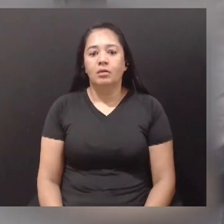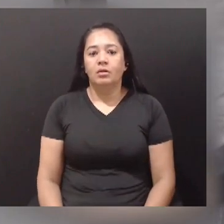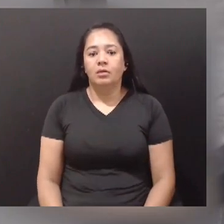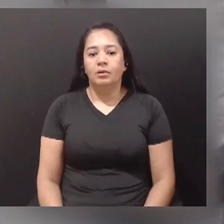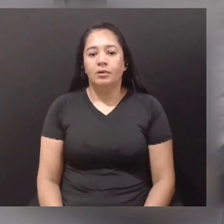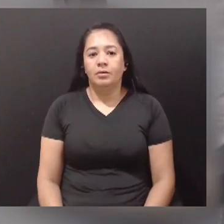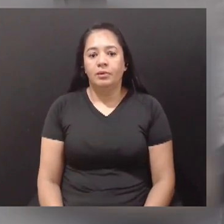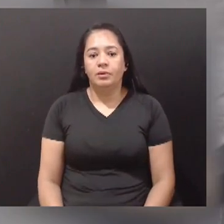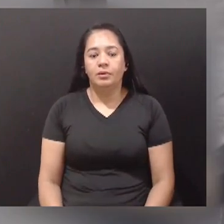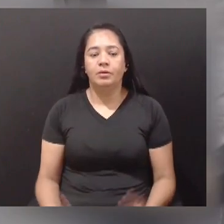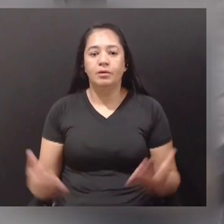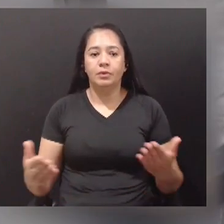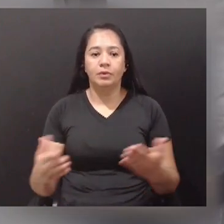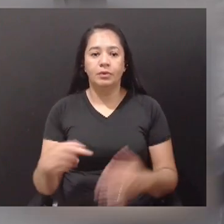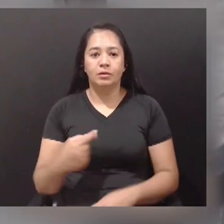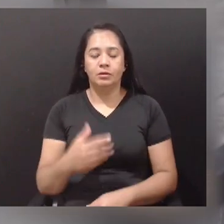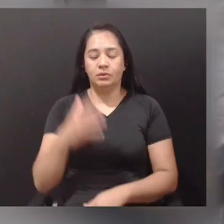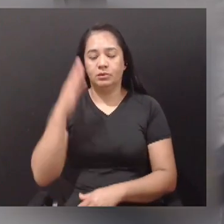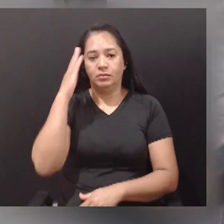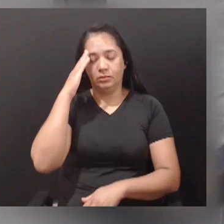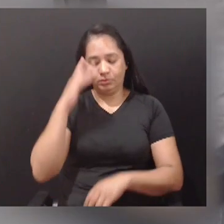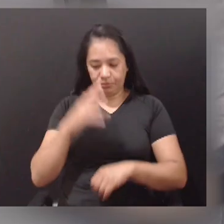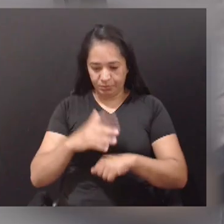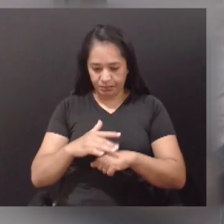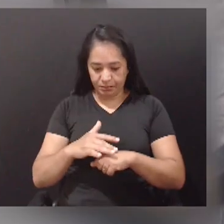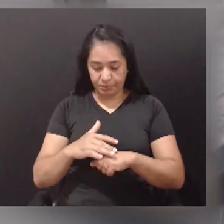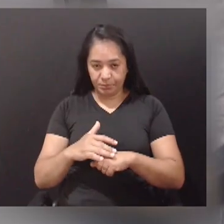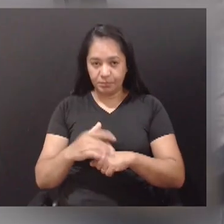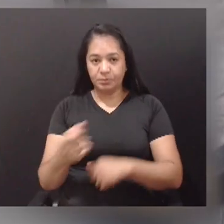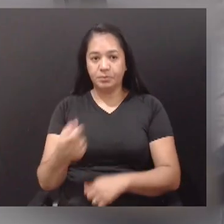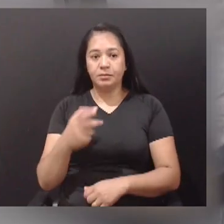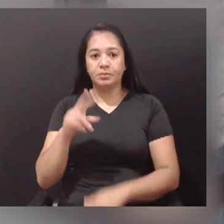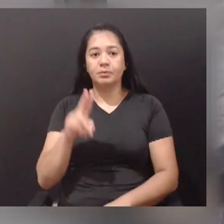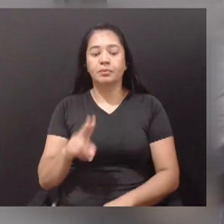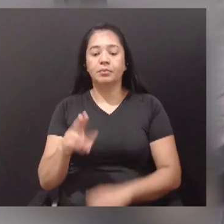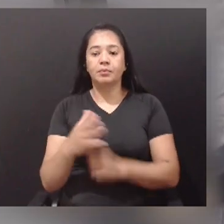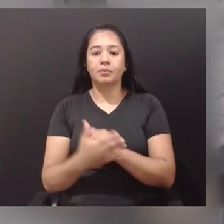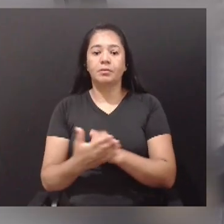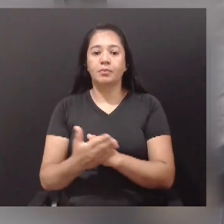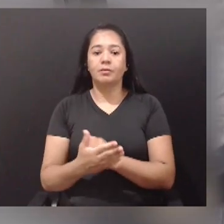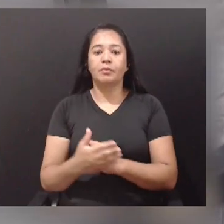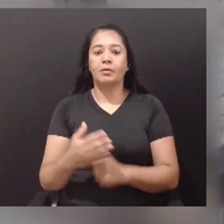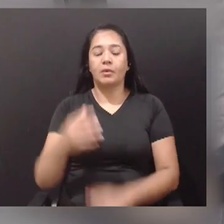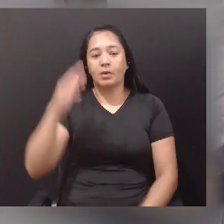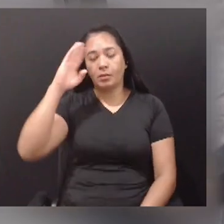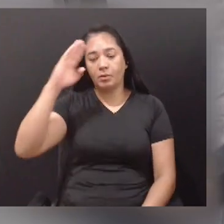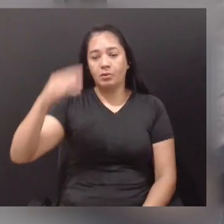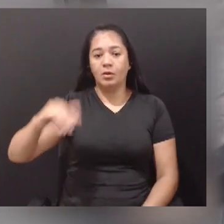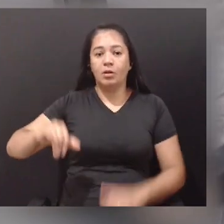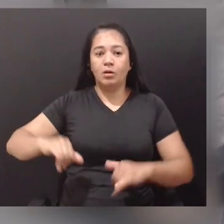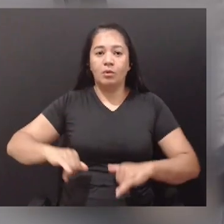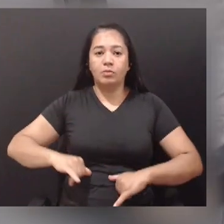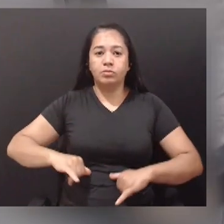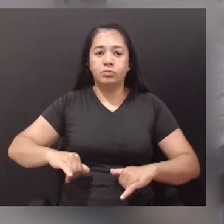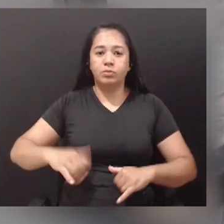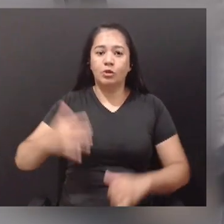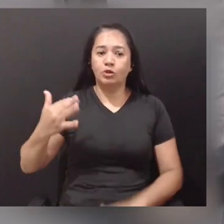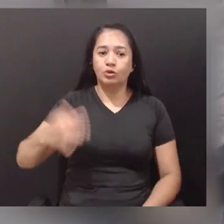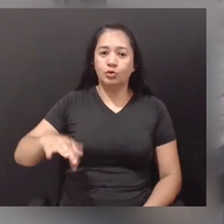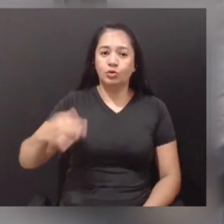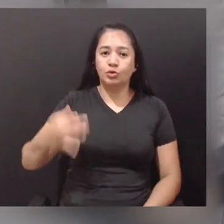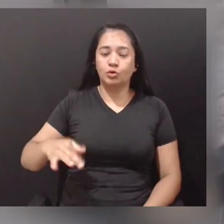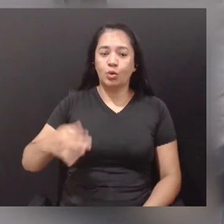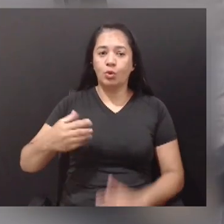se beneficiam, né, com os medicamentos à base de cannabis, principalmente dores crônicas, quando a gente está falando de Parkinson,